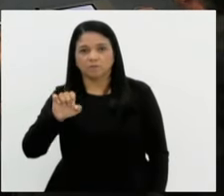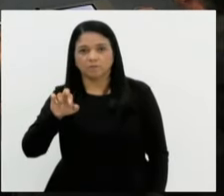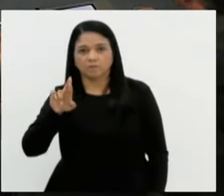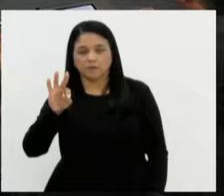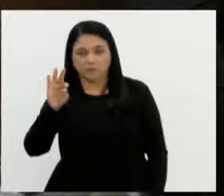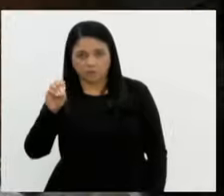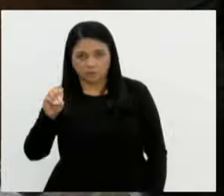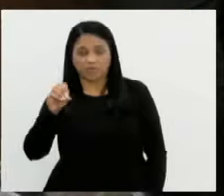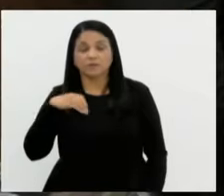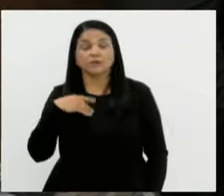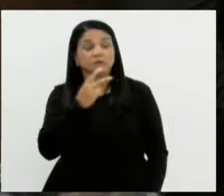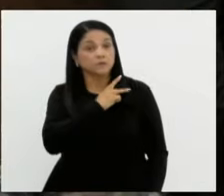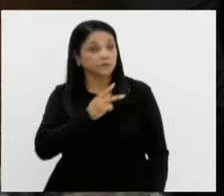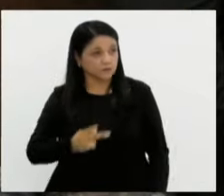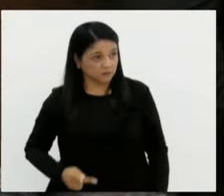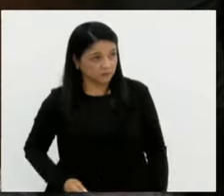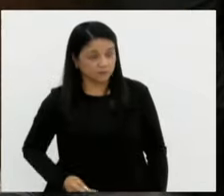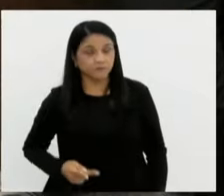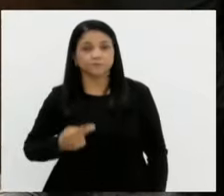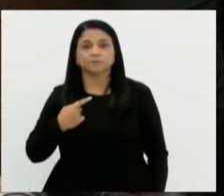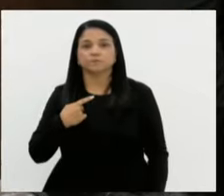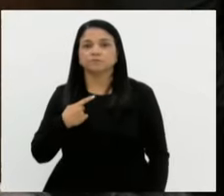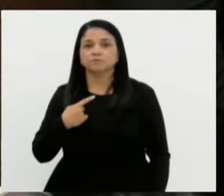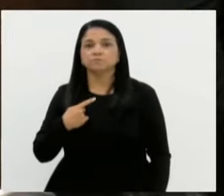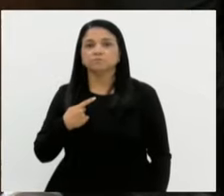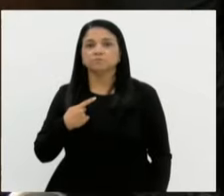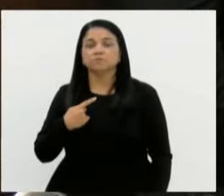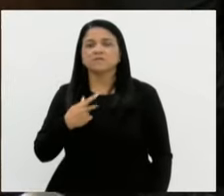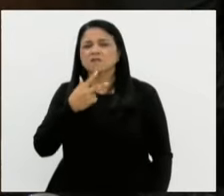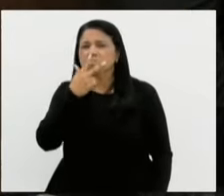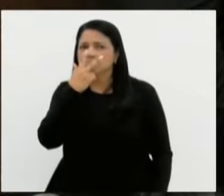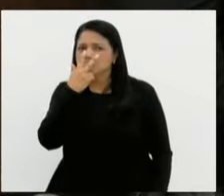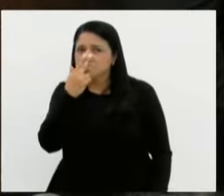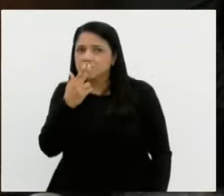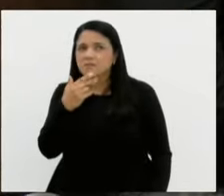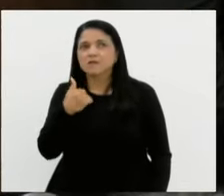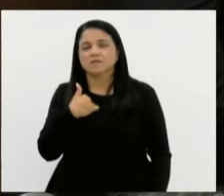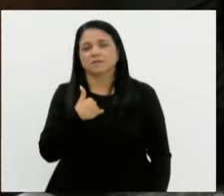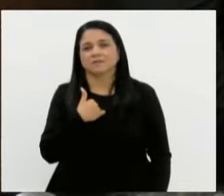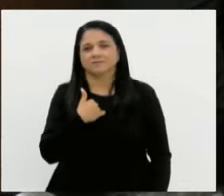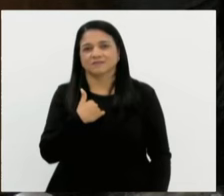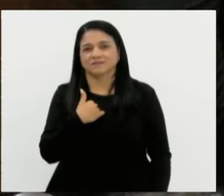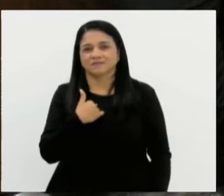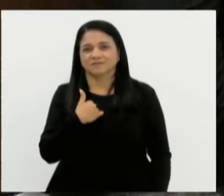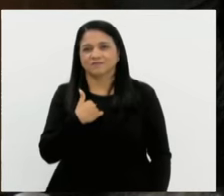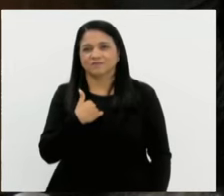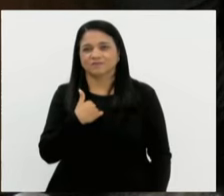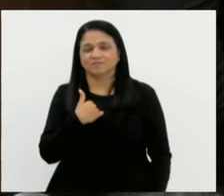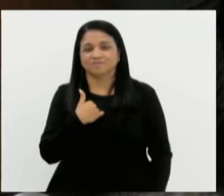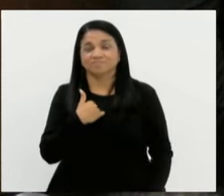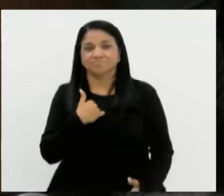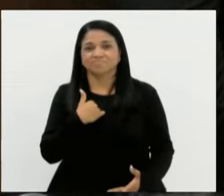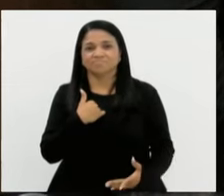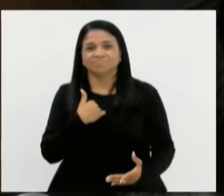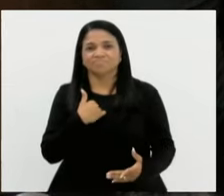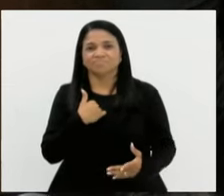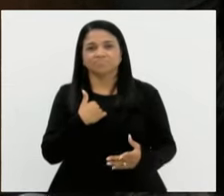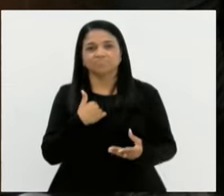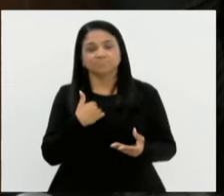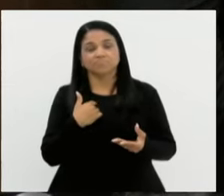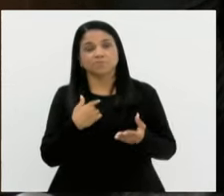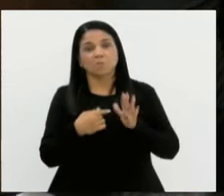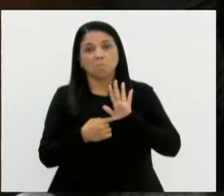Senhor presidente, apesar de aparentemente os indícios serem